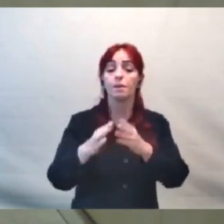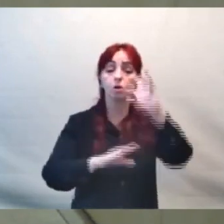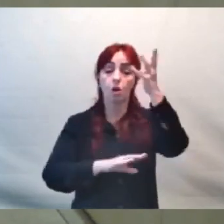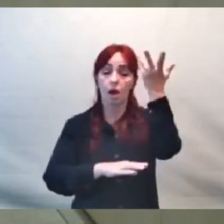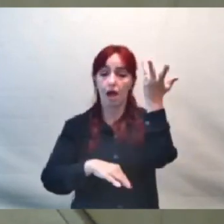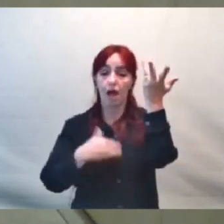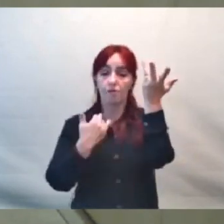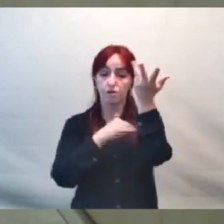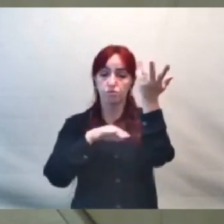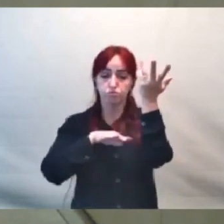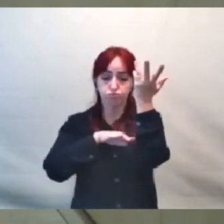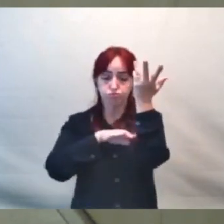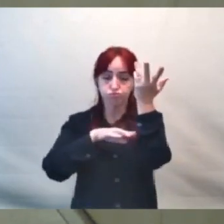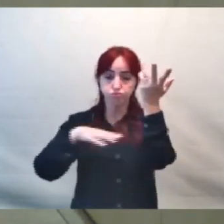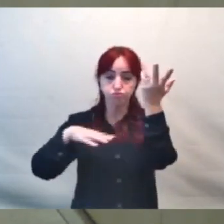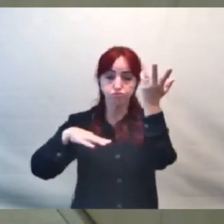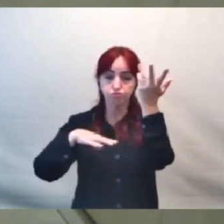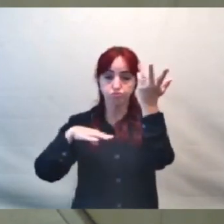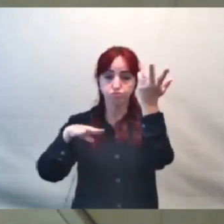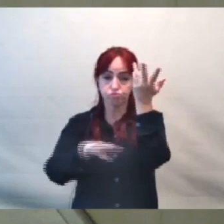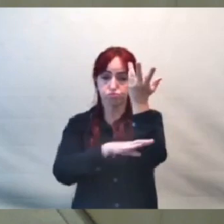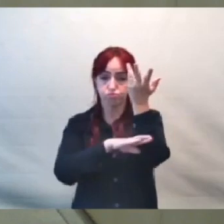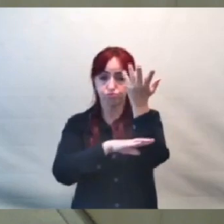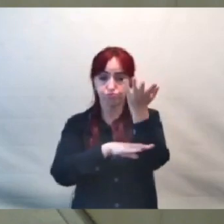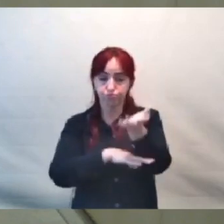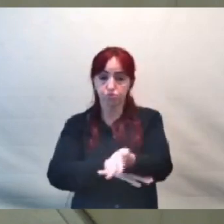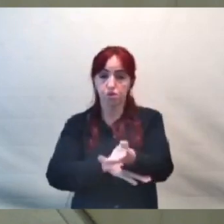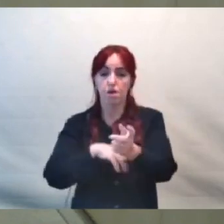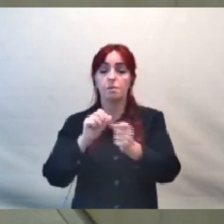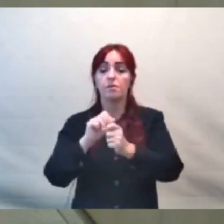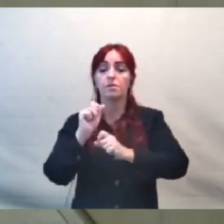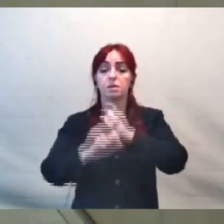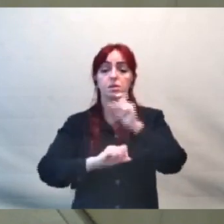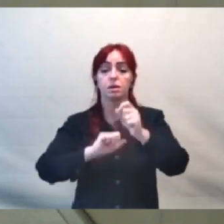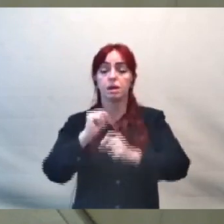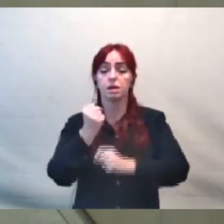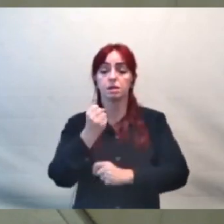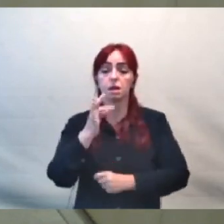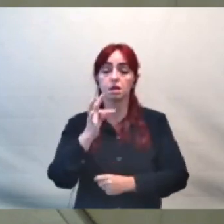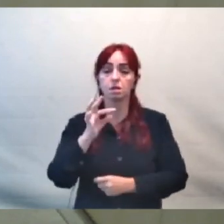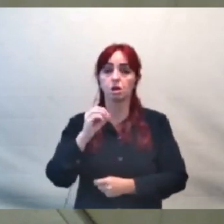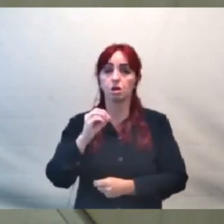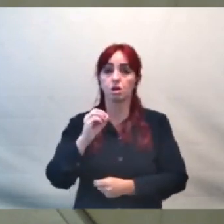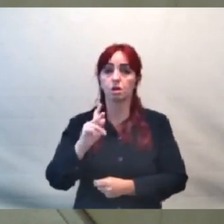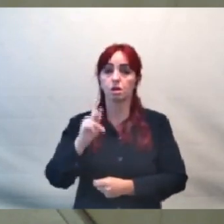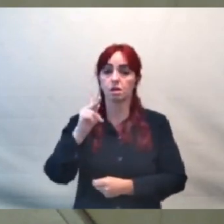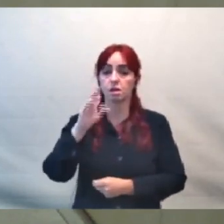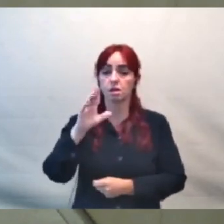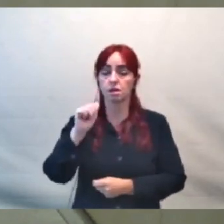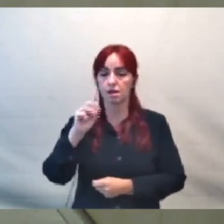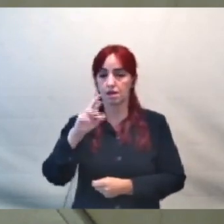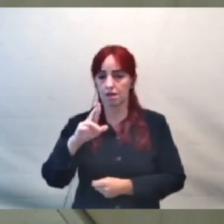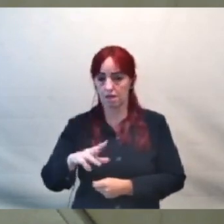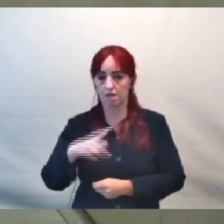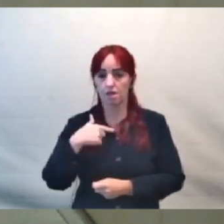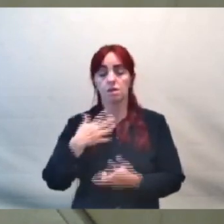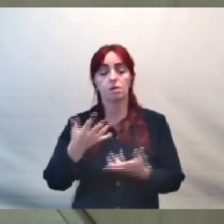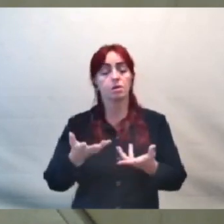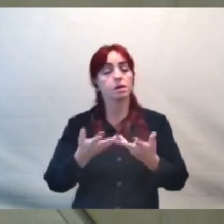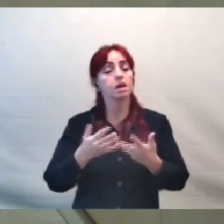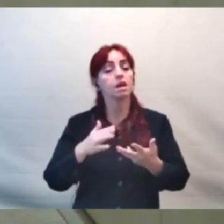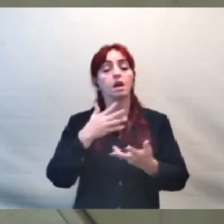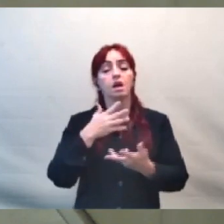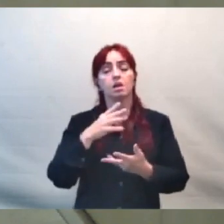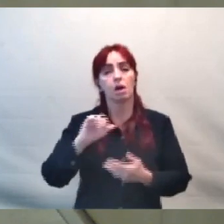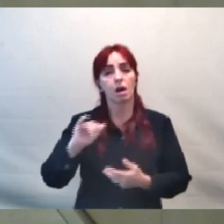fazer Stock Car. Então, eu queria aproveitar a presença aqui do Valadão, de vários secretários, né, do Henrique Castilho da